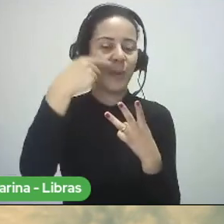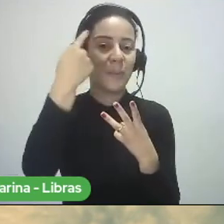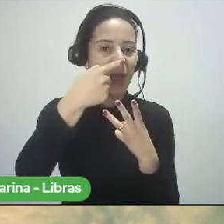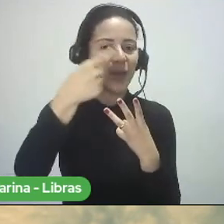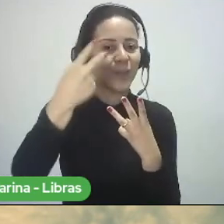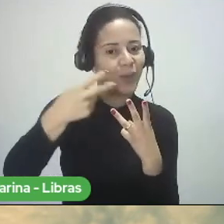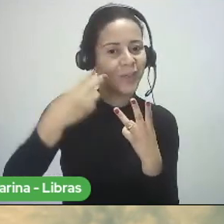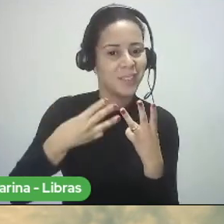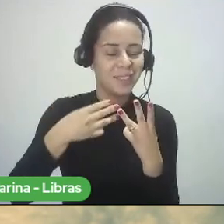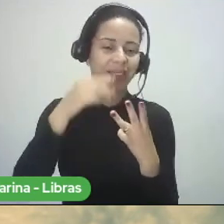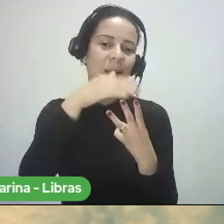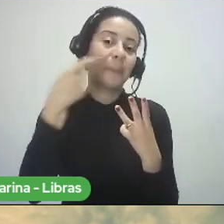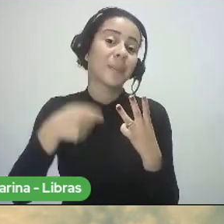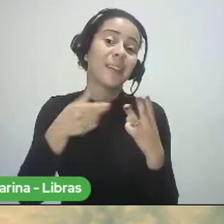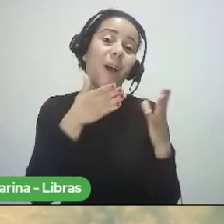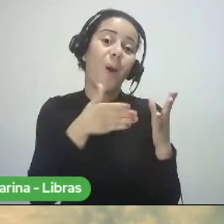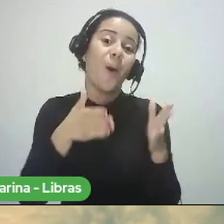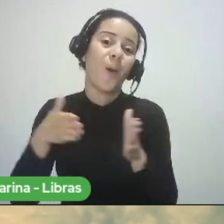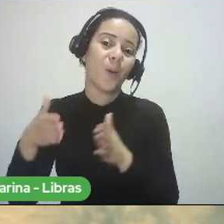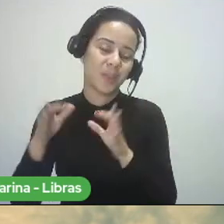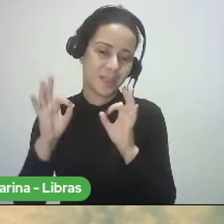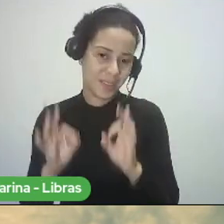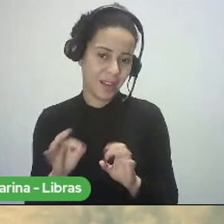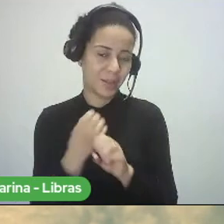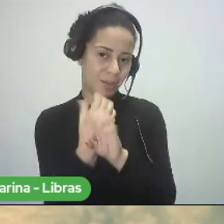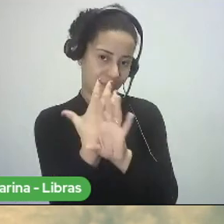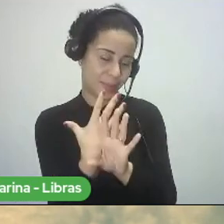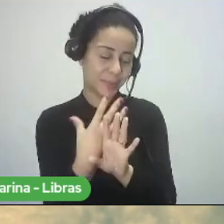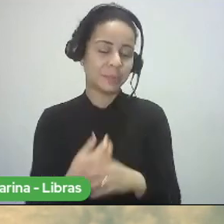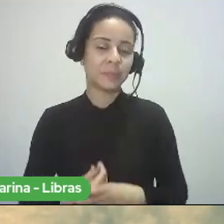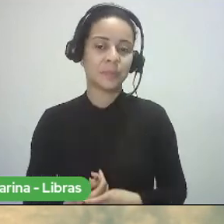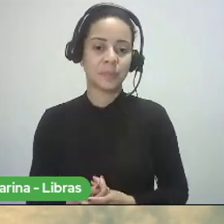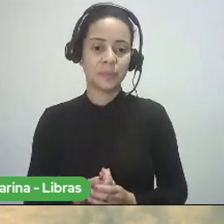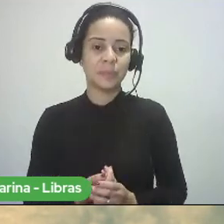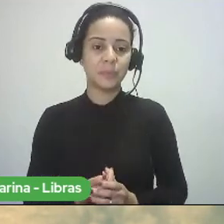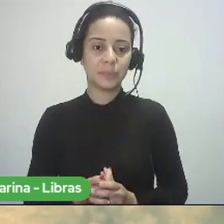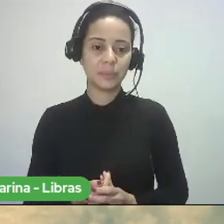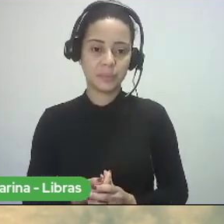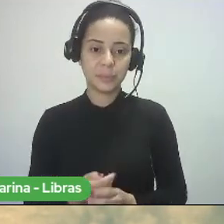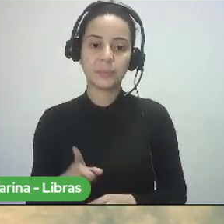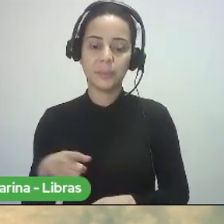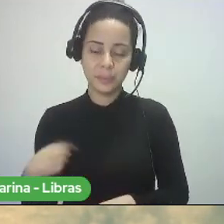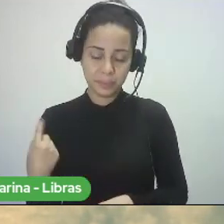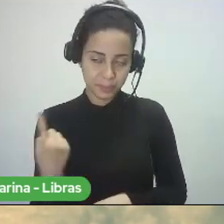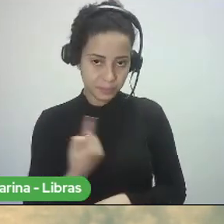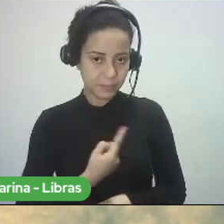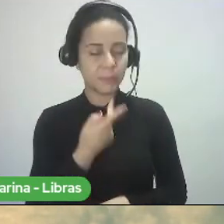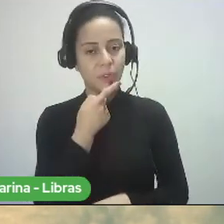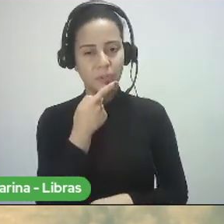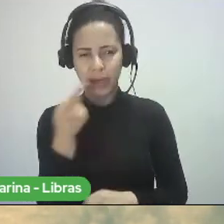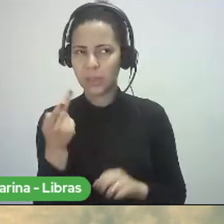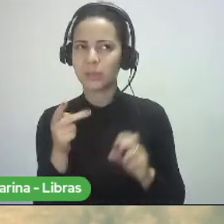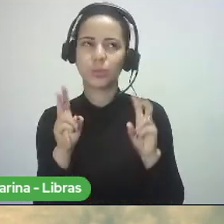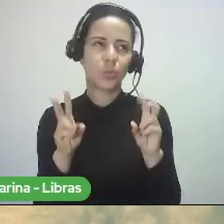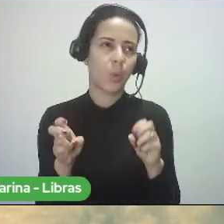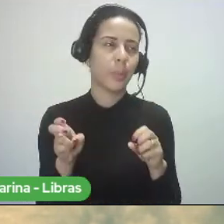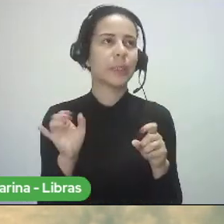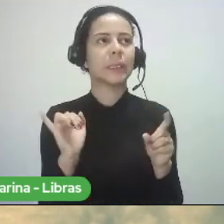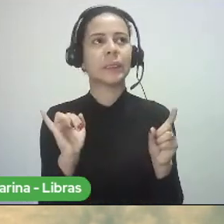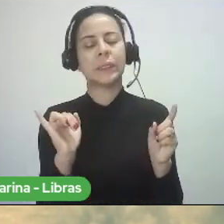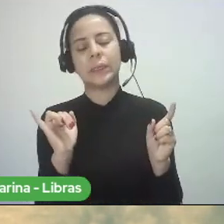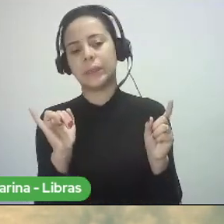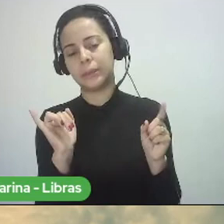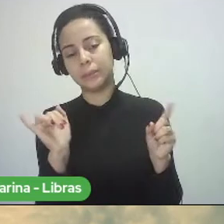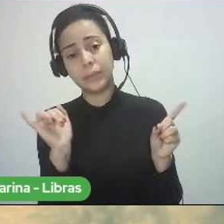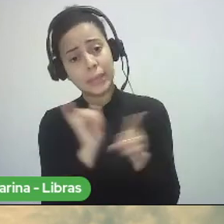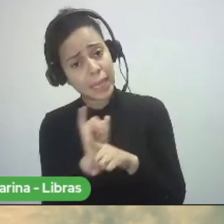Tá? E a gente fala muito, né, de outras técnicas, a gente fala de Pomodoro, a